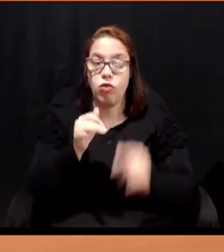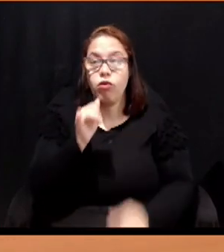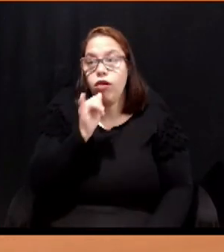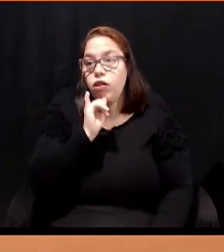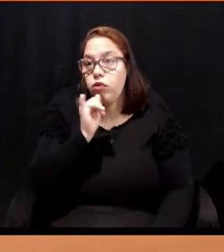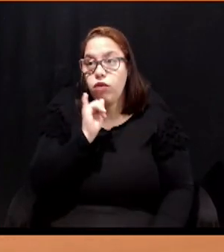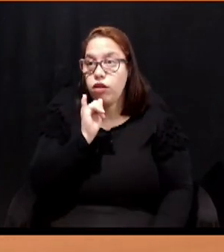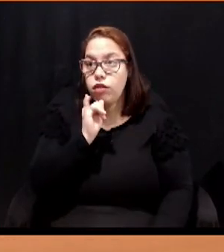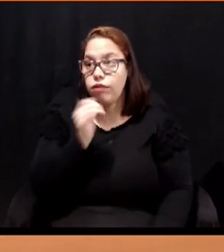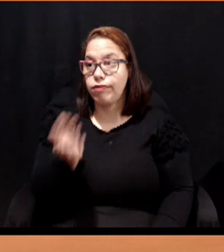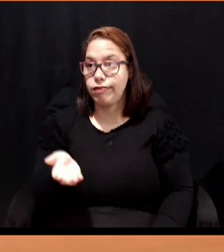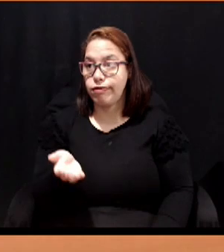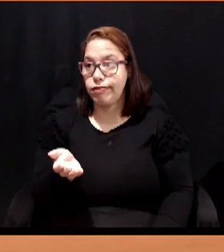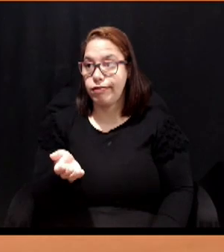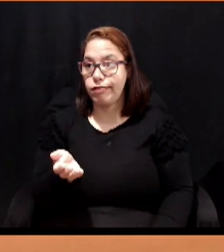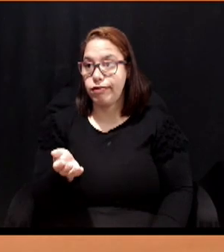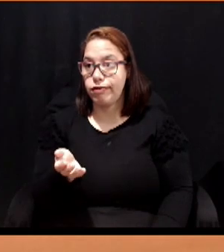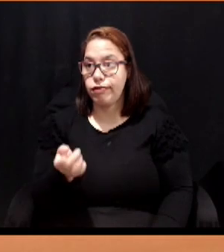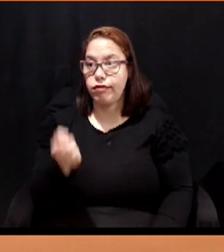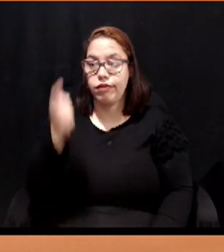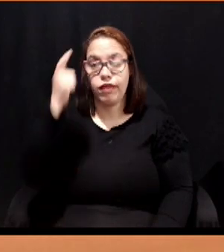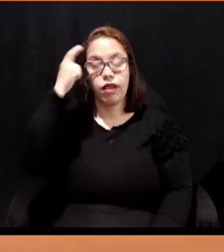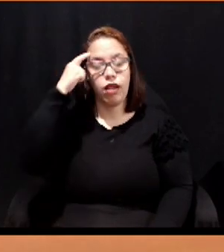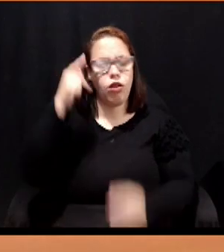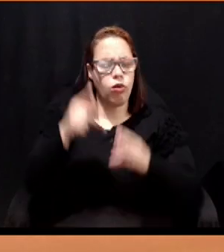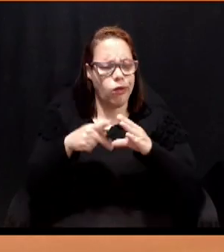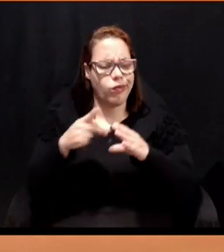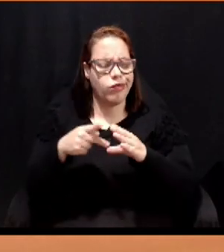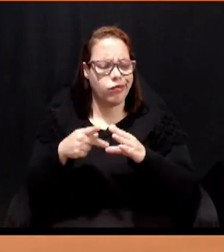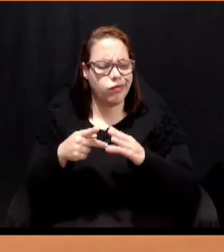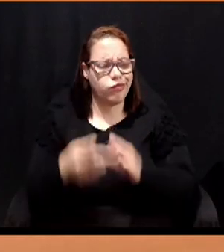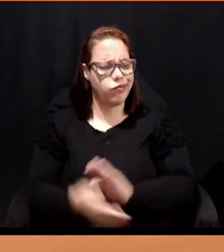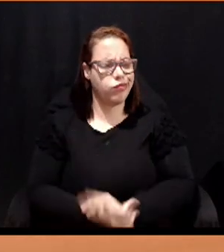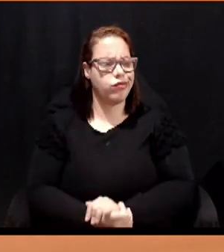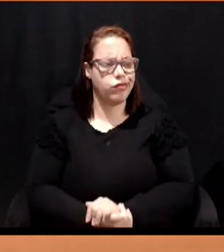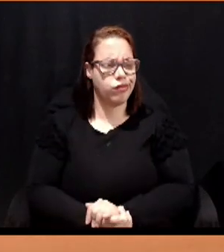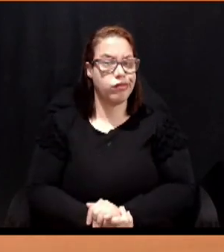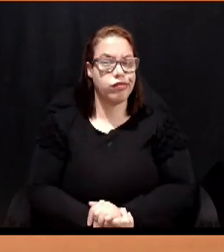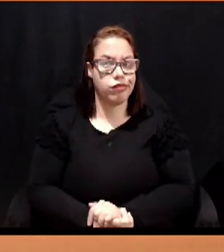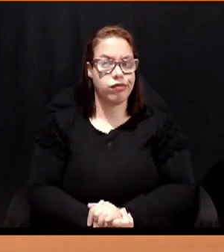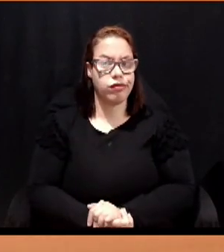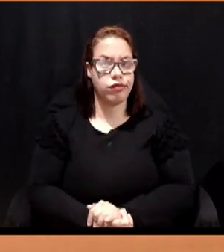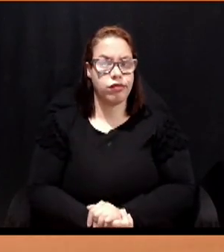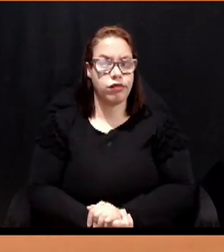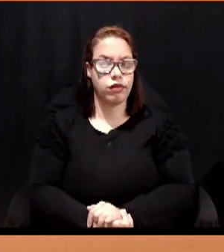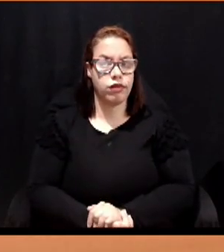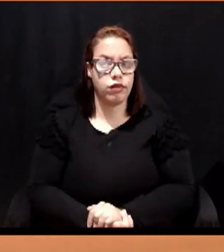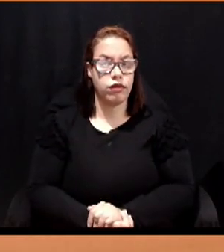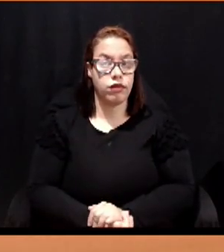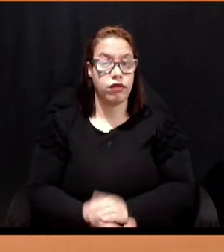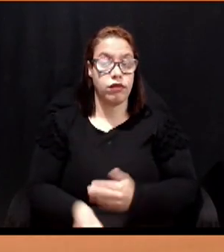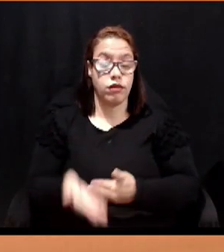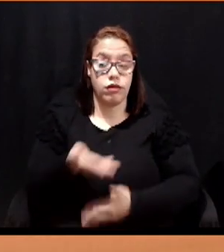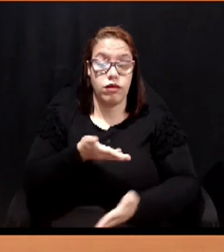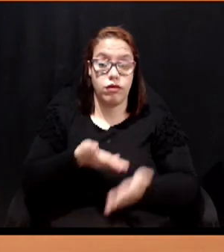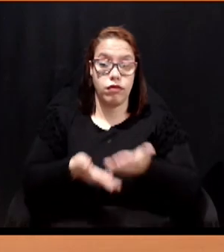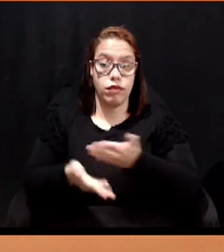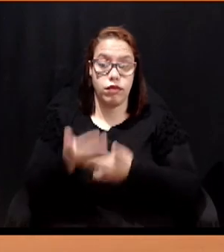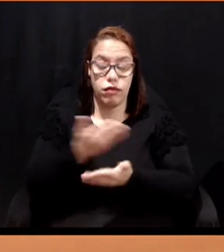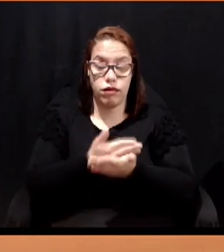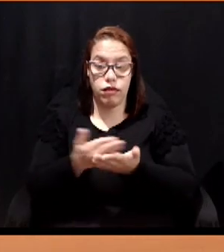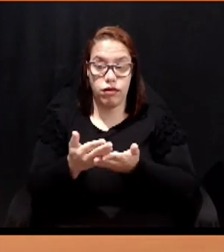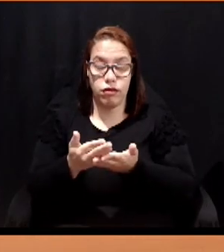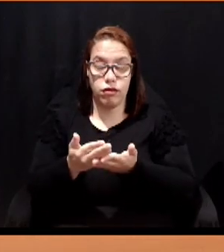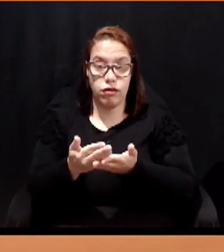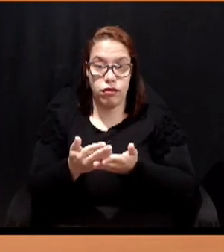quando a gente pensa na Câmara de Comércio, a gente também está pensando em fazer essa construção a partir daquilo que muitas vezes as pessoas acham que